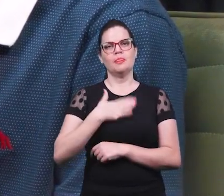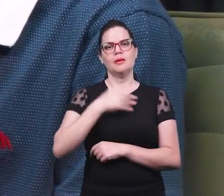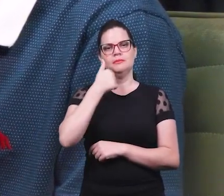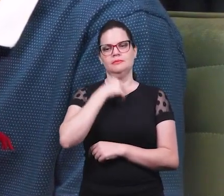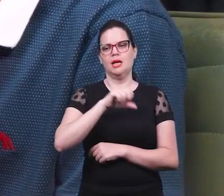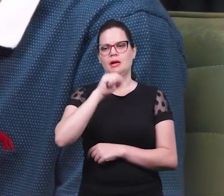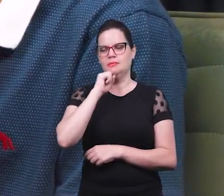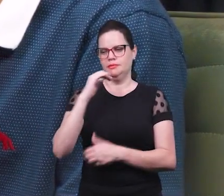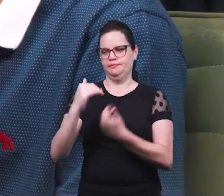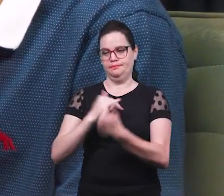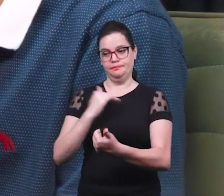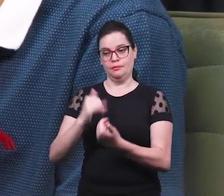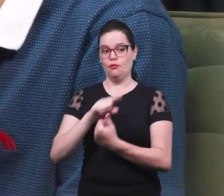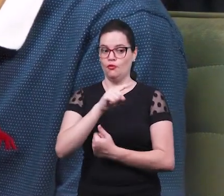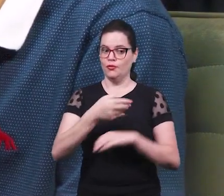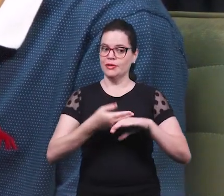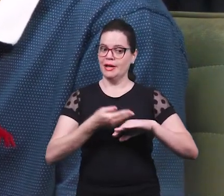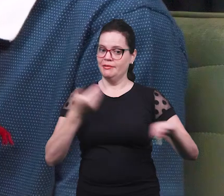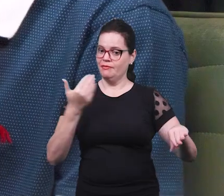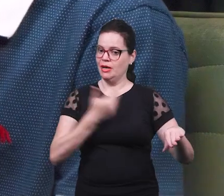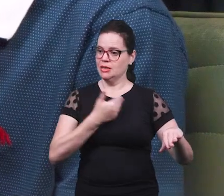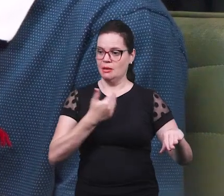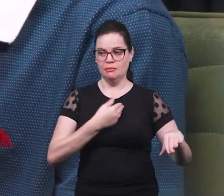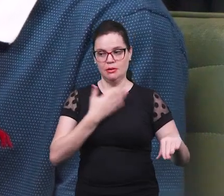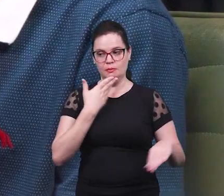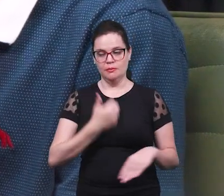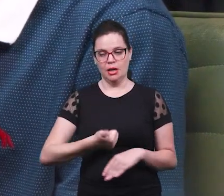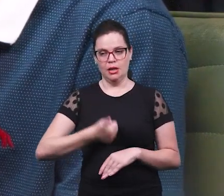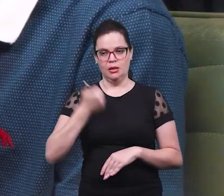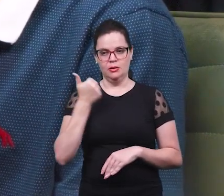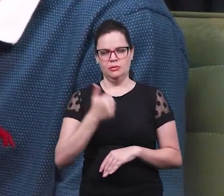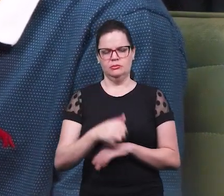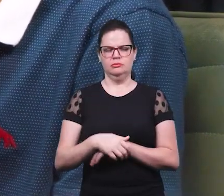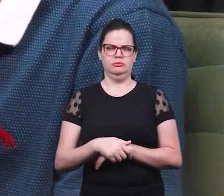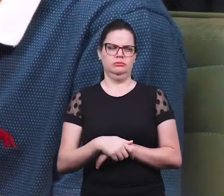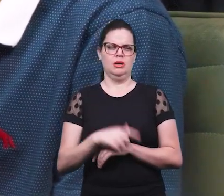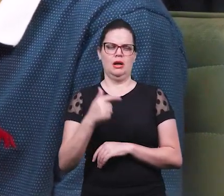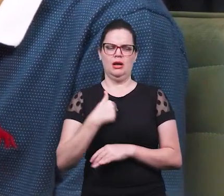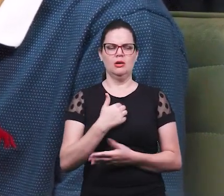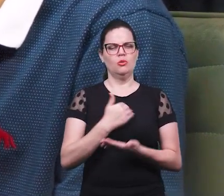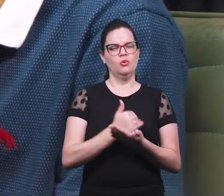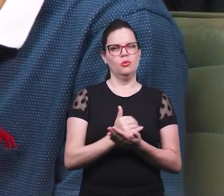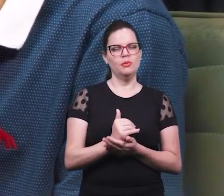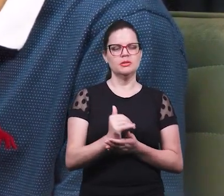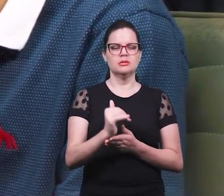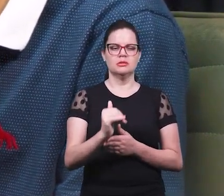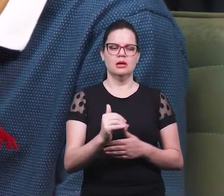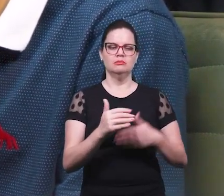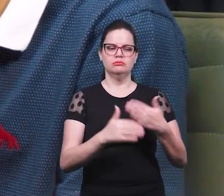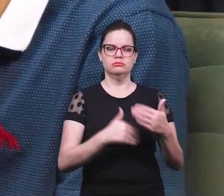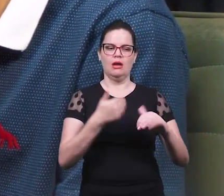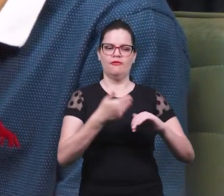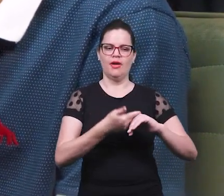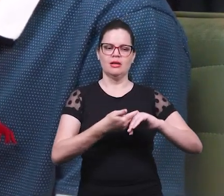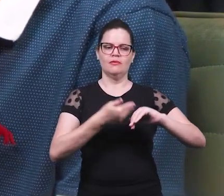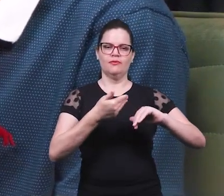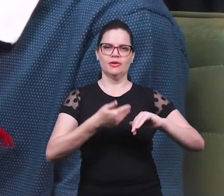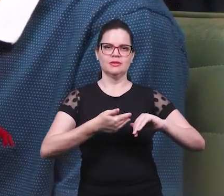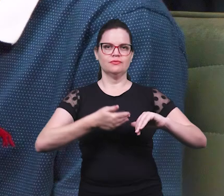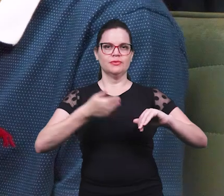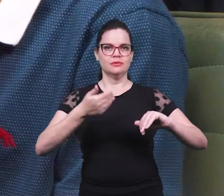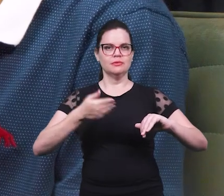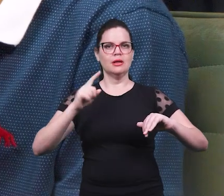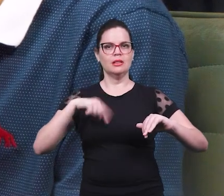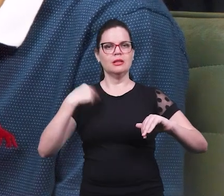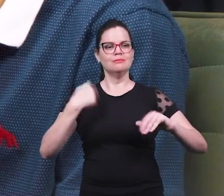ela me orientou a me afastar dessas amizades. E aí eu fui me afastando aos poucos dessas minhas amizades e depois